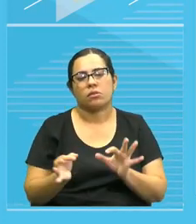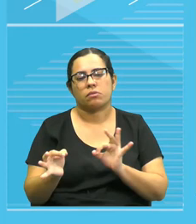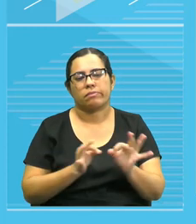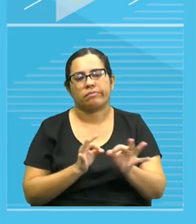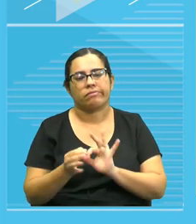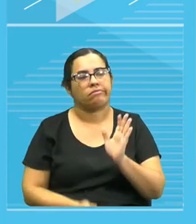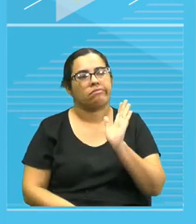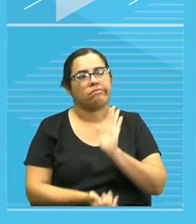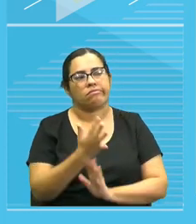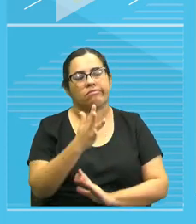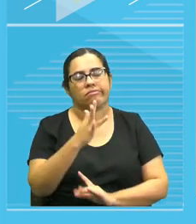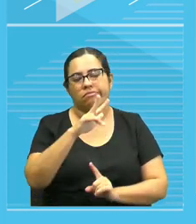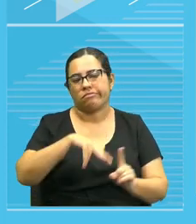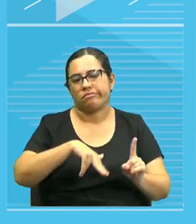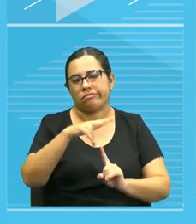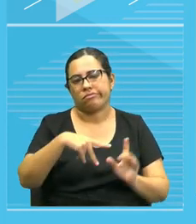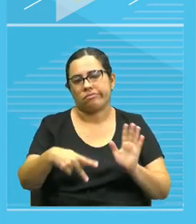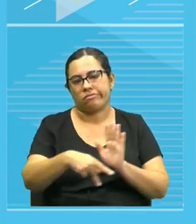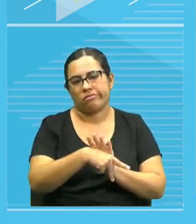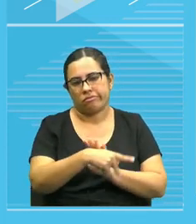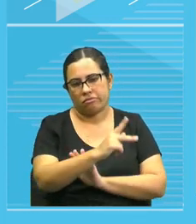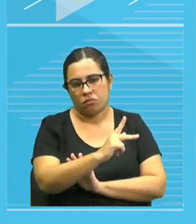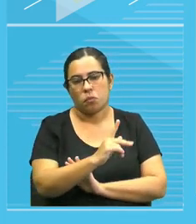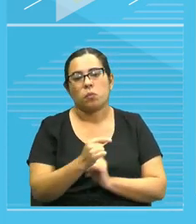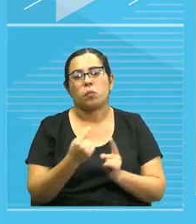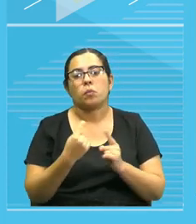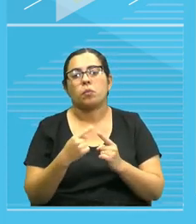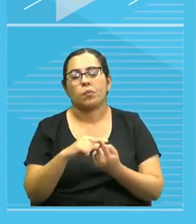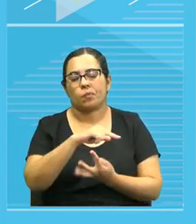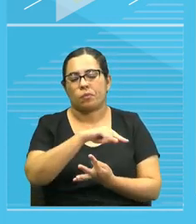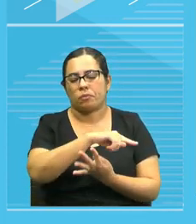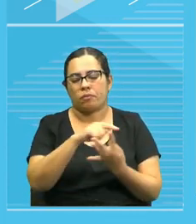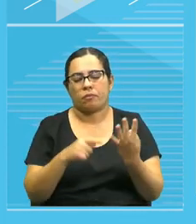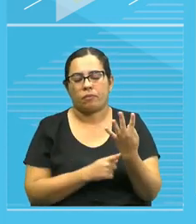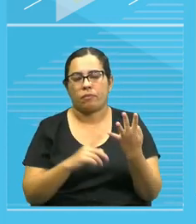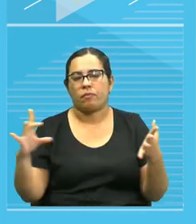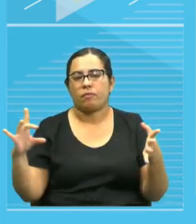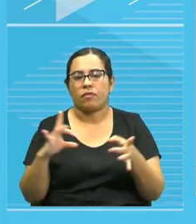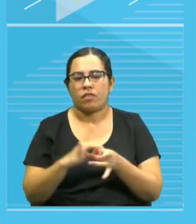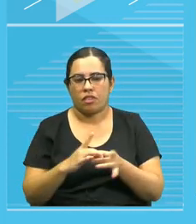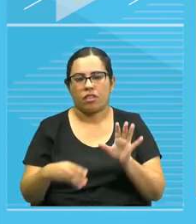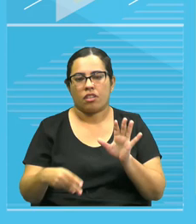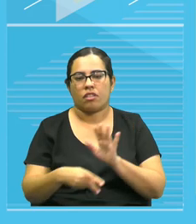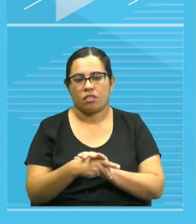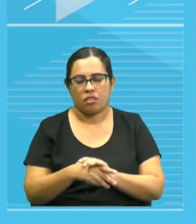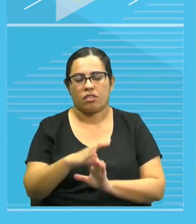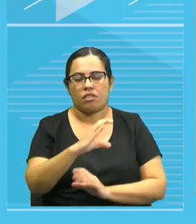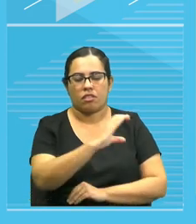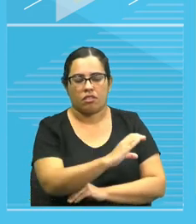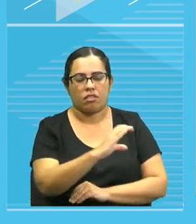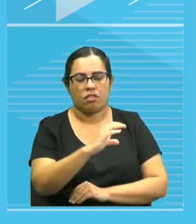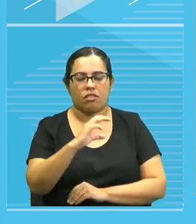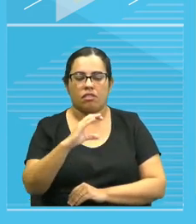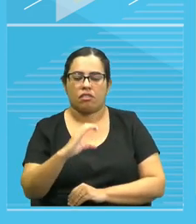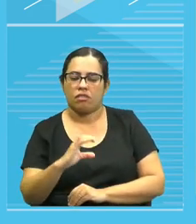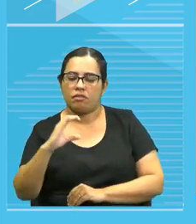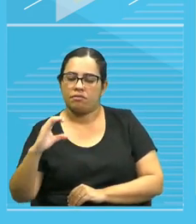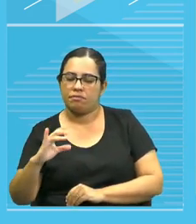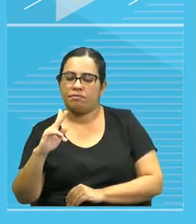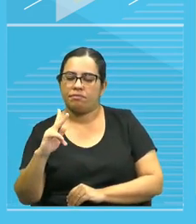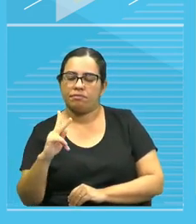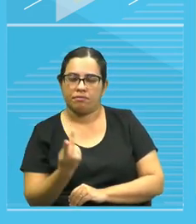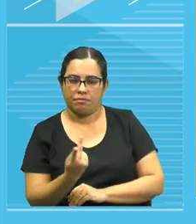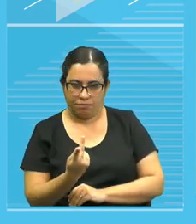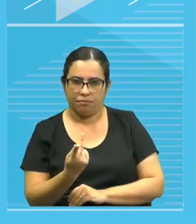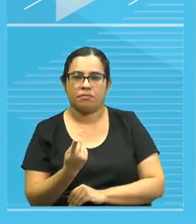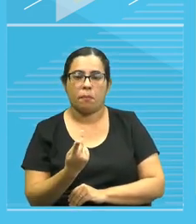deste composto por quê Porque esse composto é formado por quatro ligações carbono hidrogênio se eu